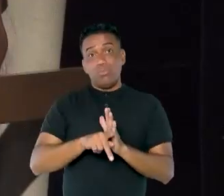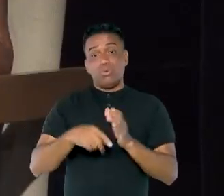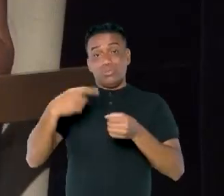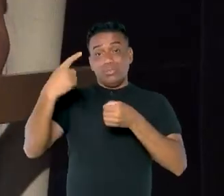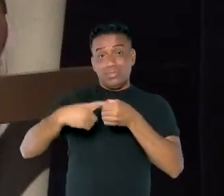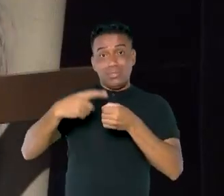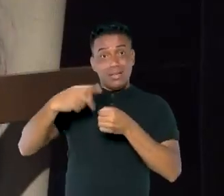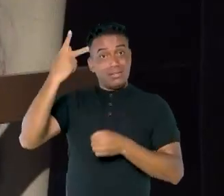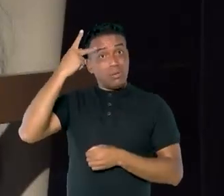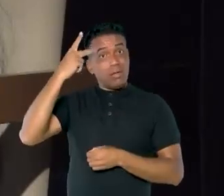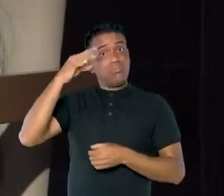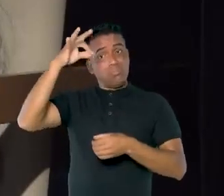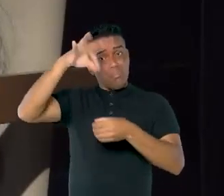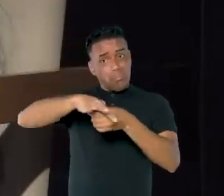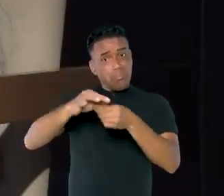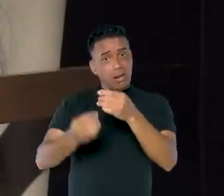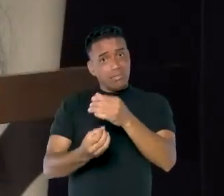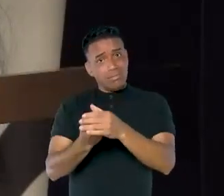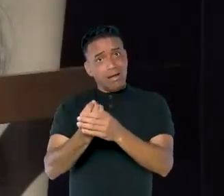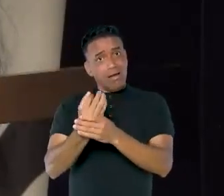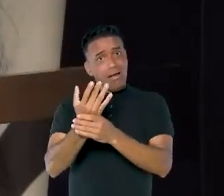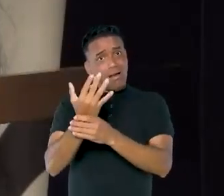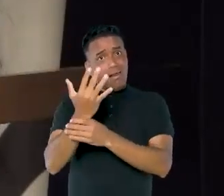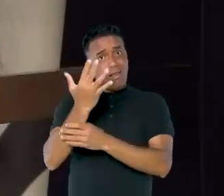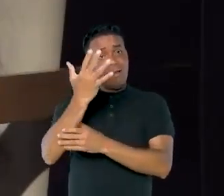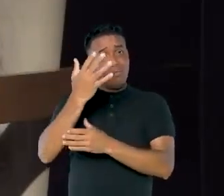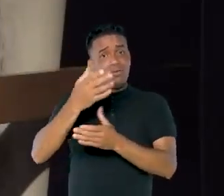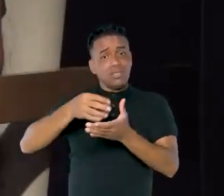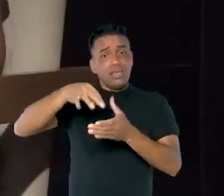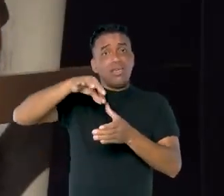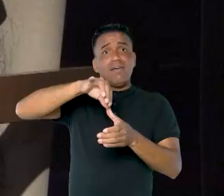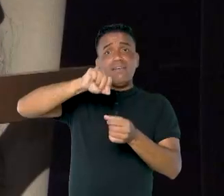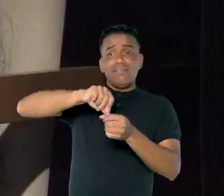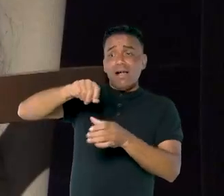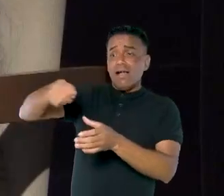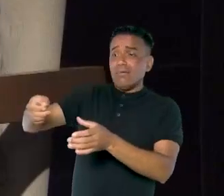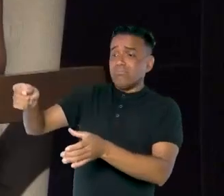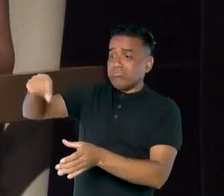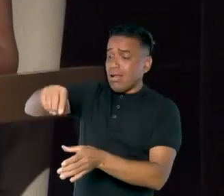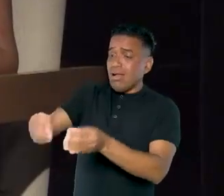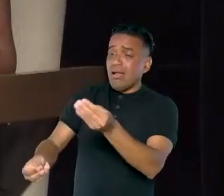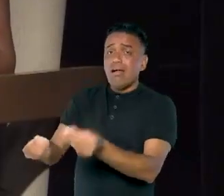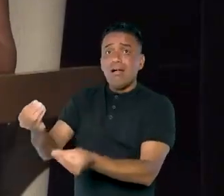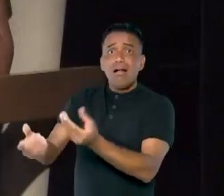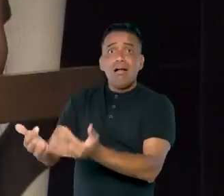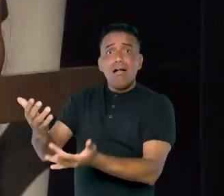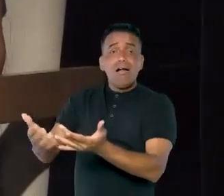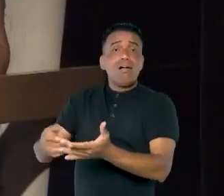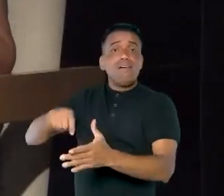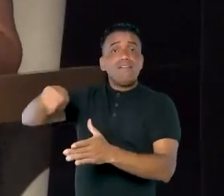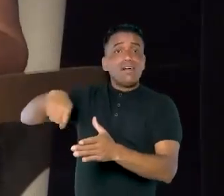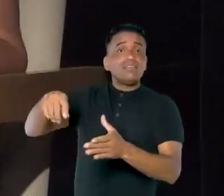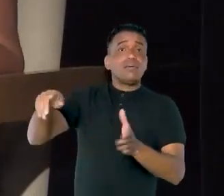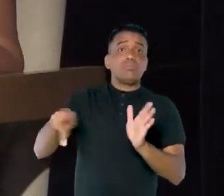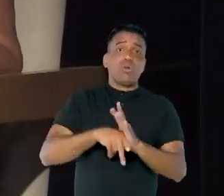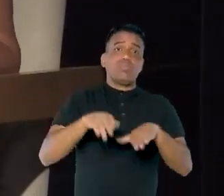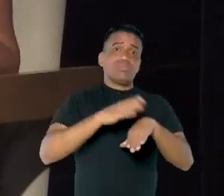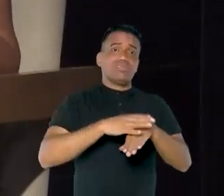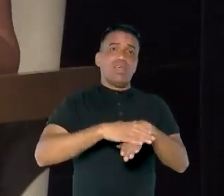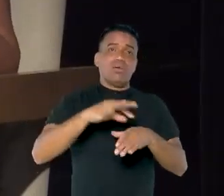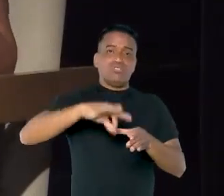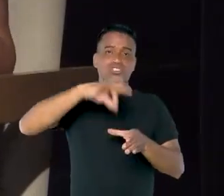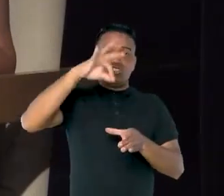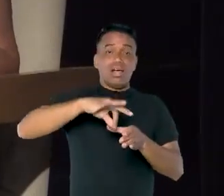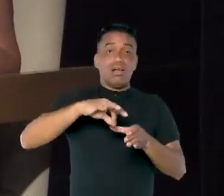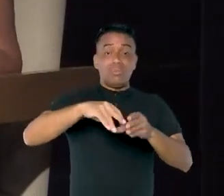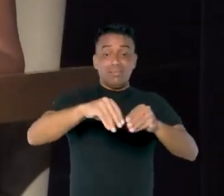então dá para você plantar aquele plantinha lá para você tomar um chá, né, e fazer janela que cura, porque eu não tenho terra, né,